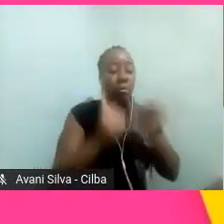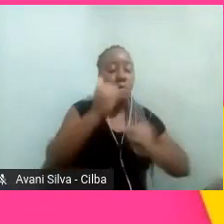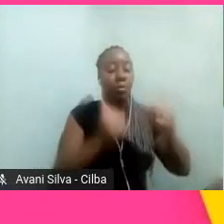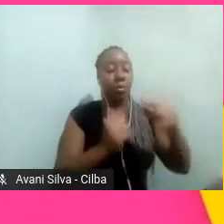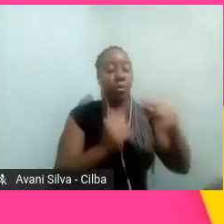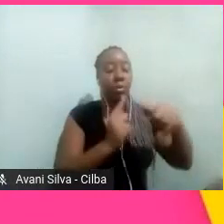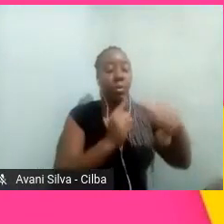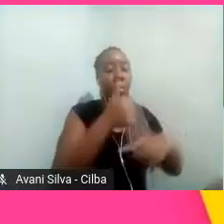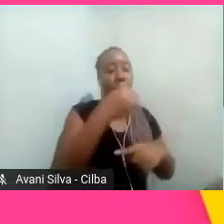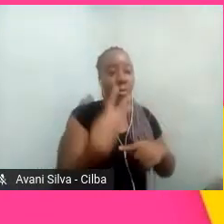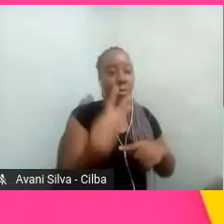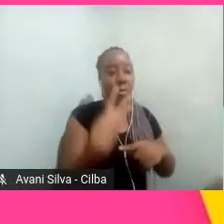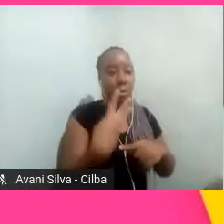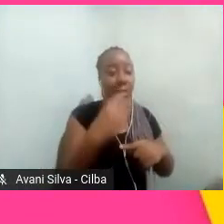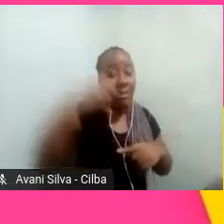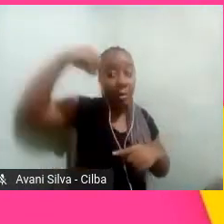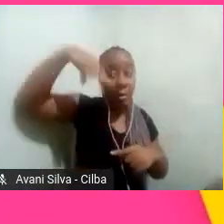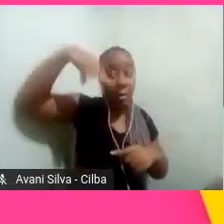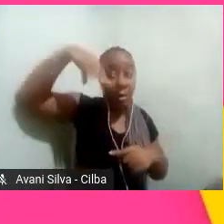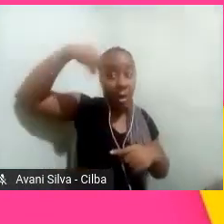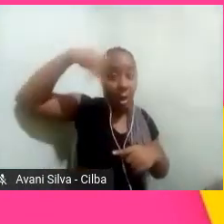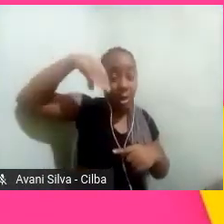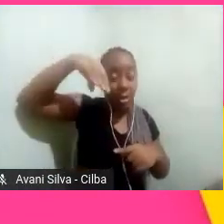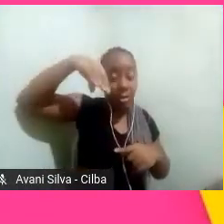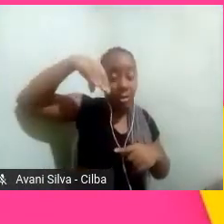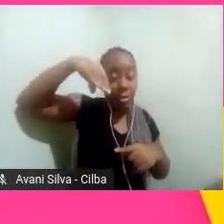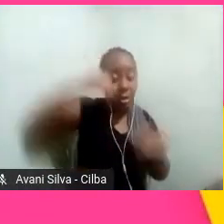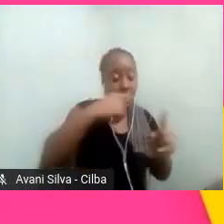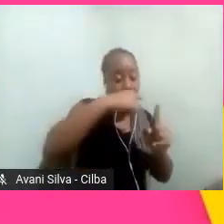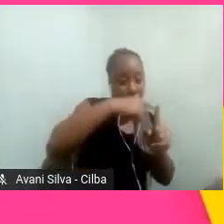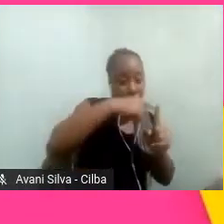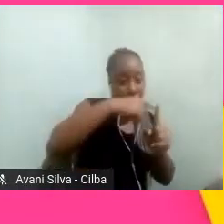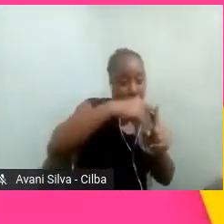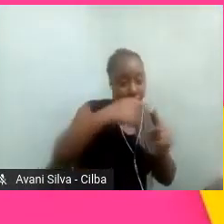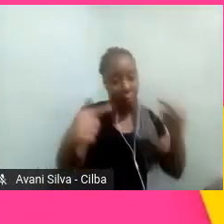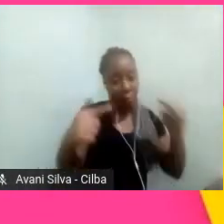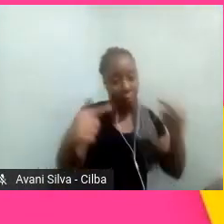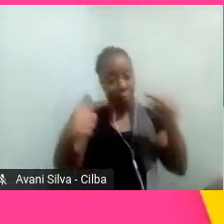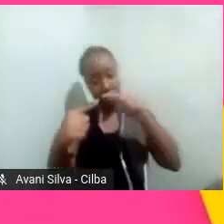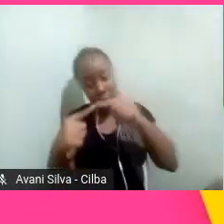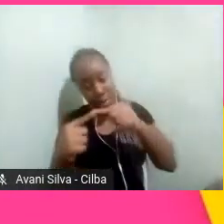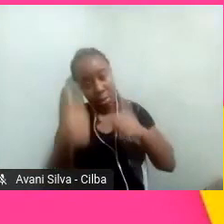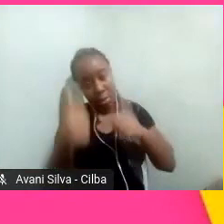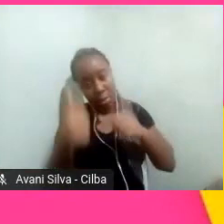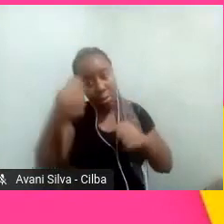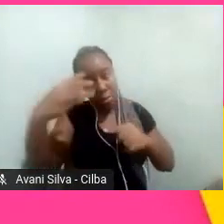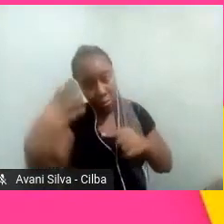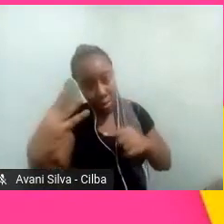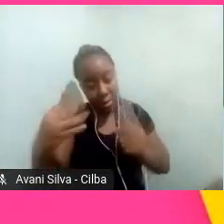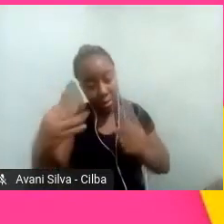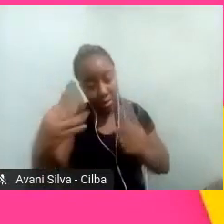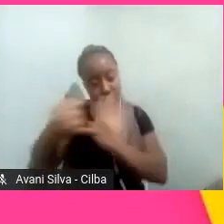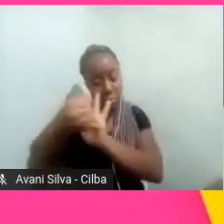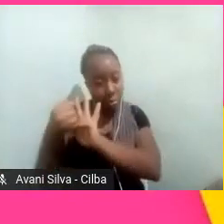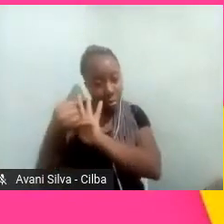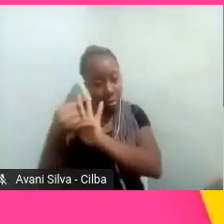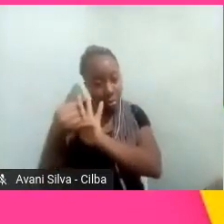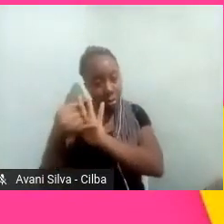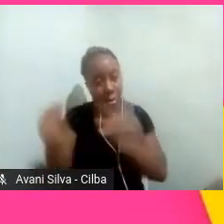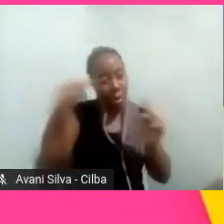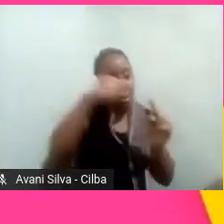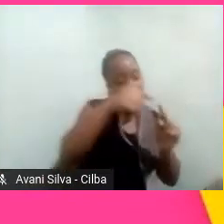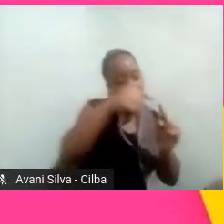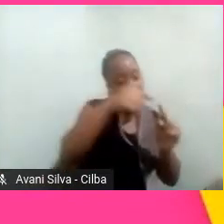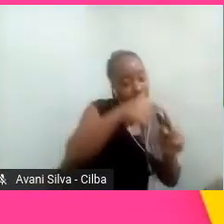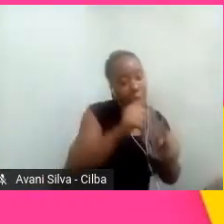o positivo do LED no 13 e o negativo do LED no GND, na hora que eu desse